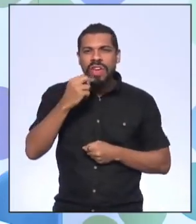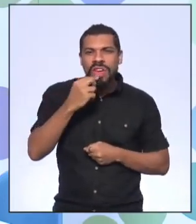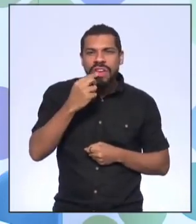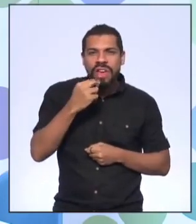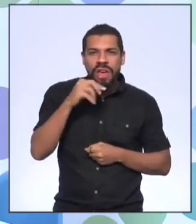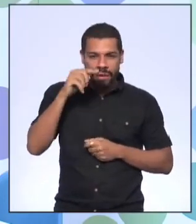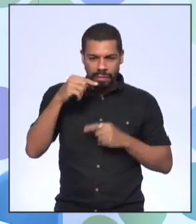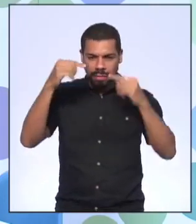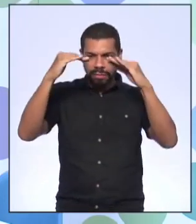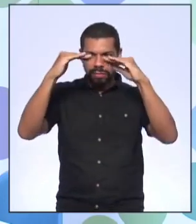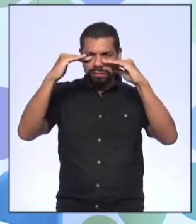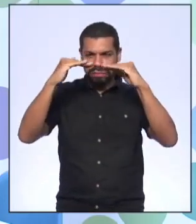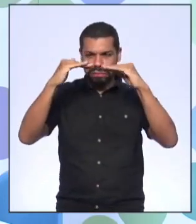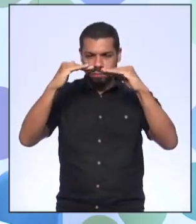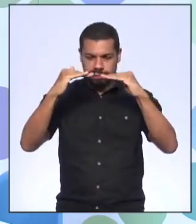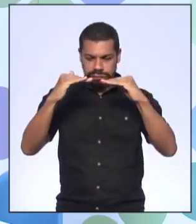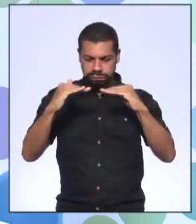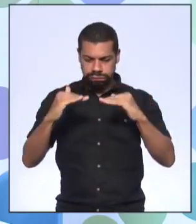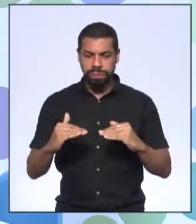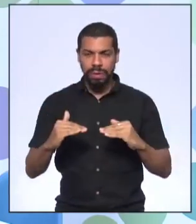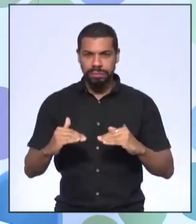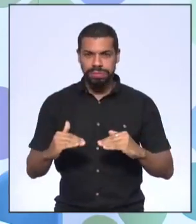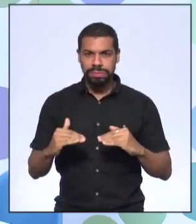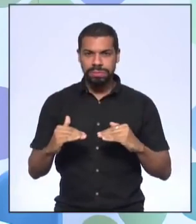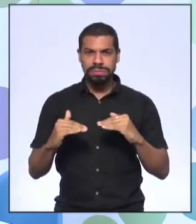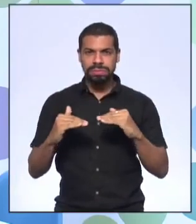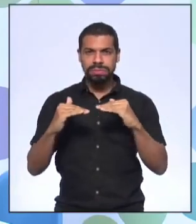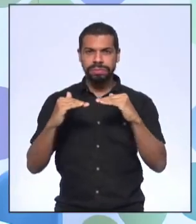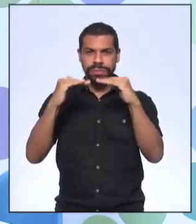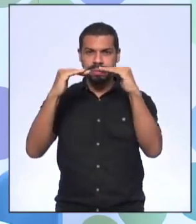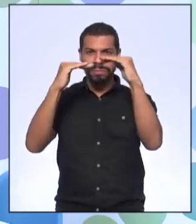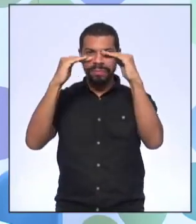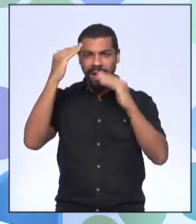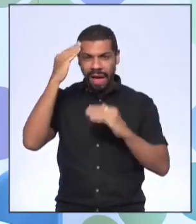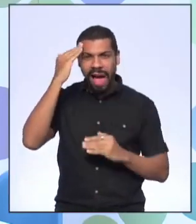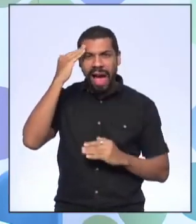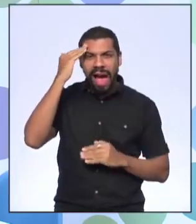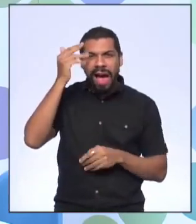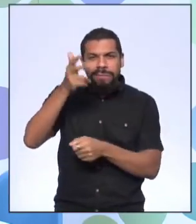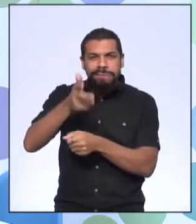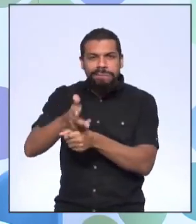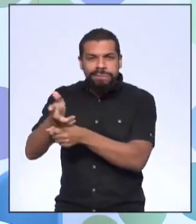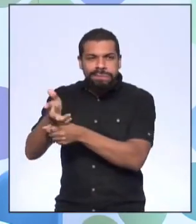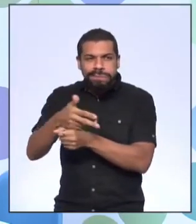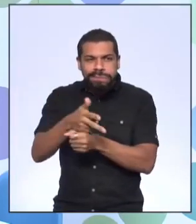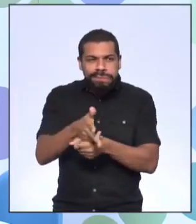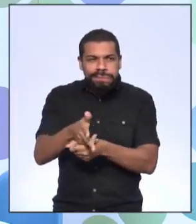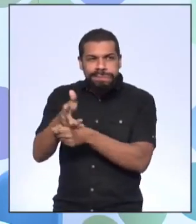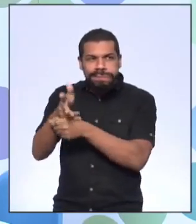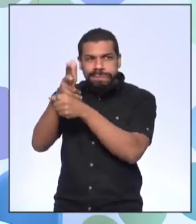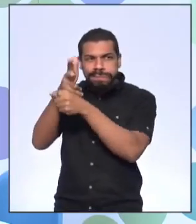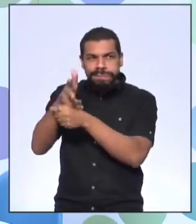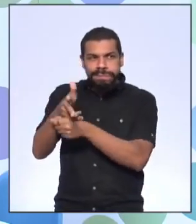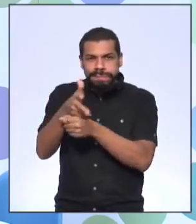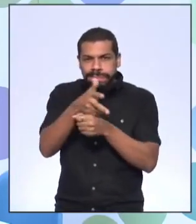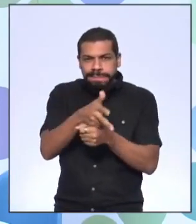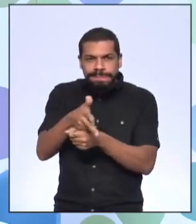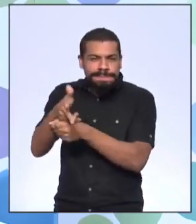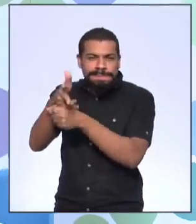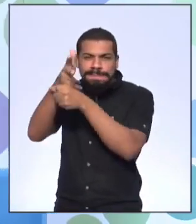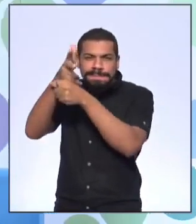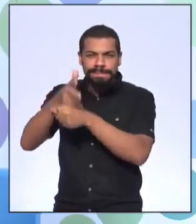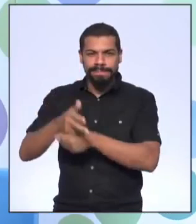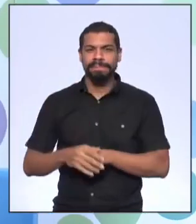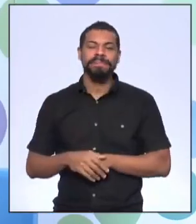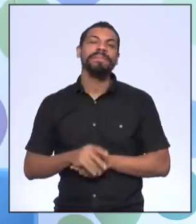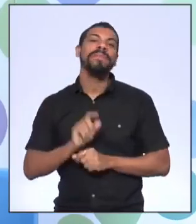a temperatura é maior, a parte mais azulada, a temperatura é menor, tá? Então, o nosso olho, ele não é sensível ao infravermelho, tá? Ele é